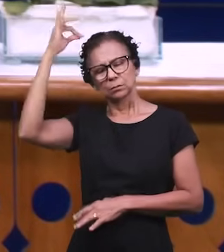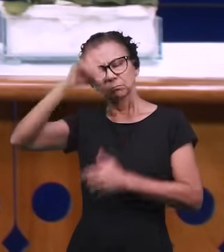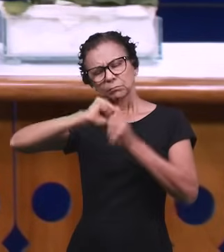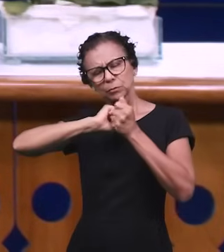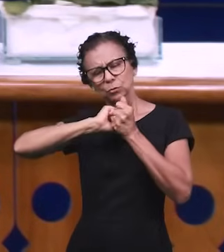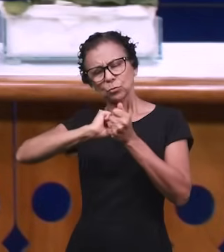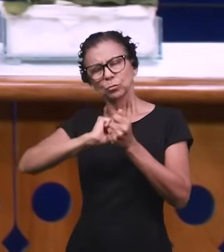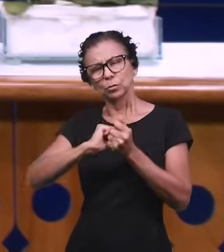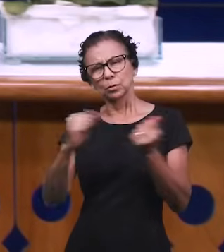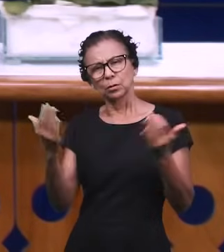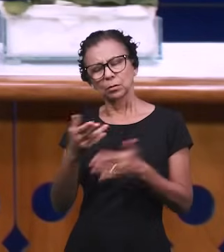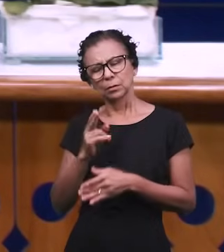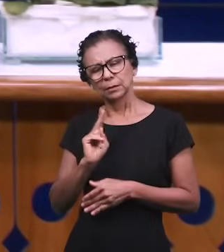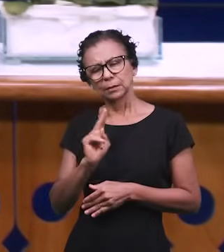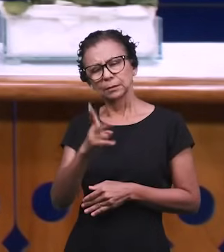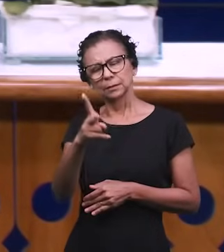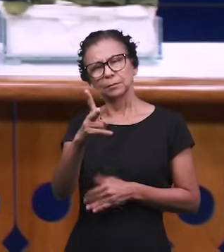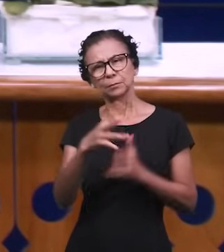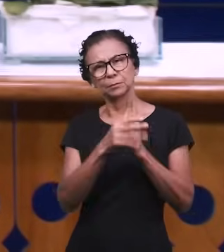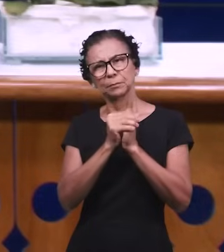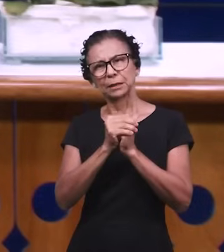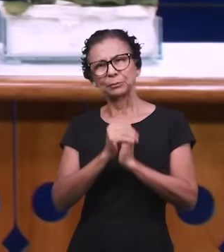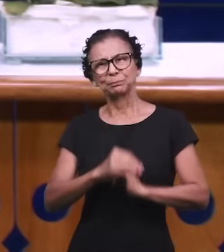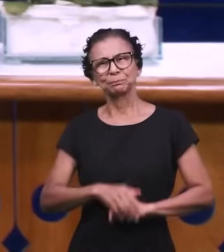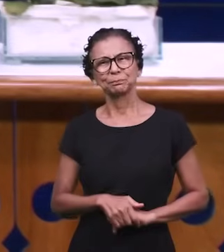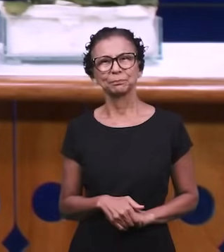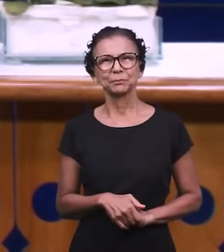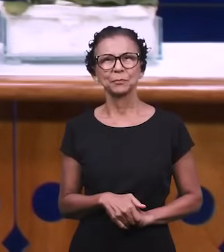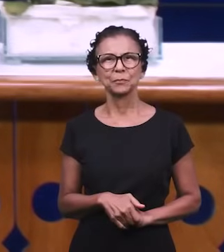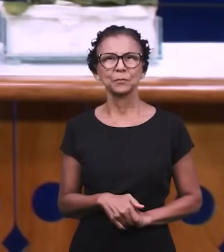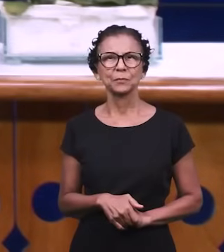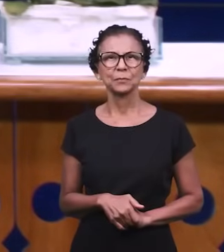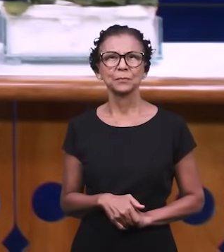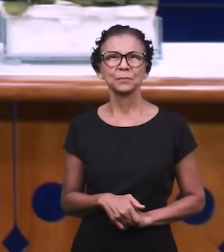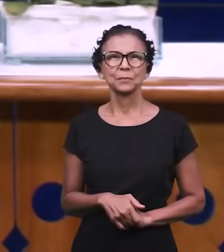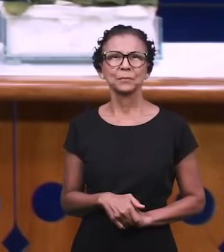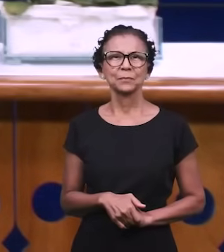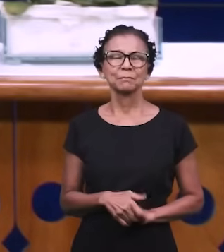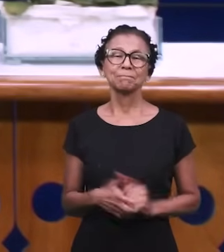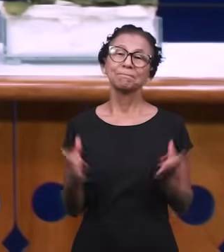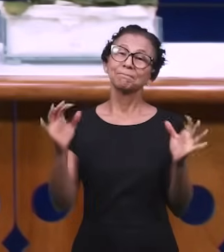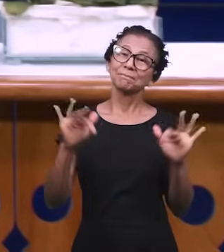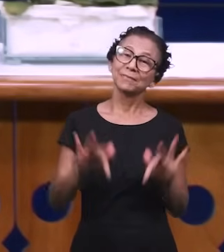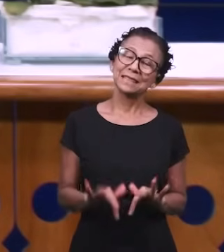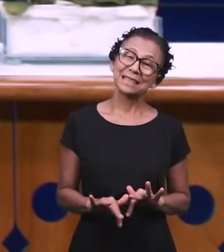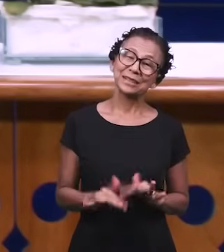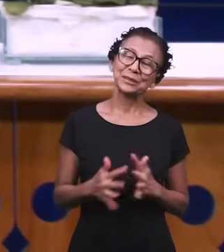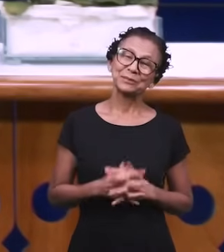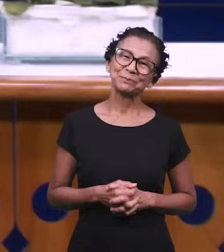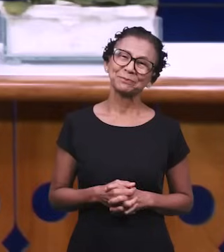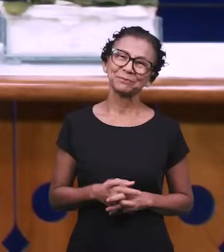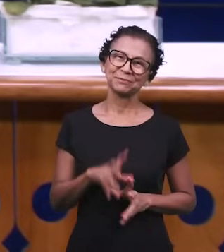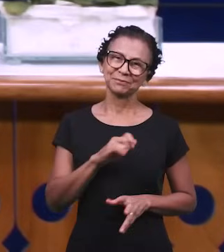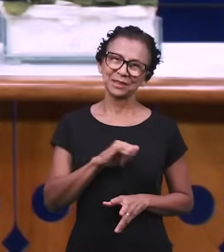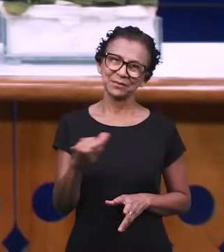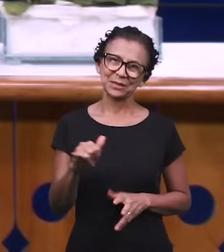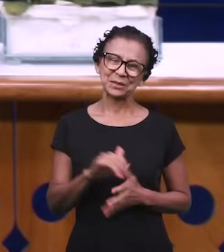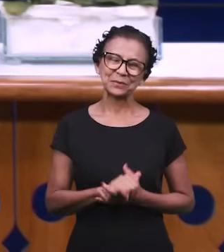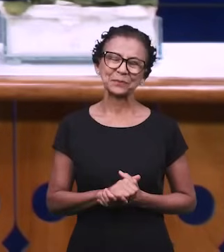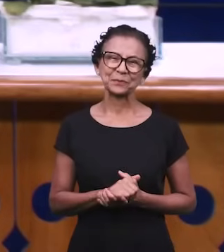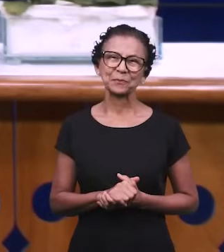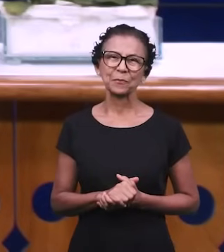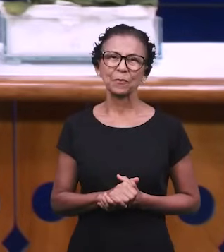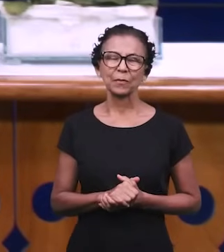convosco, agora e para todos sempre. Amém. Nosso culto está encerrando, temos uns pequenos